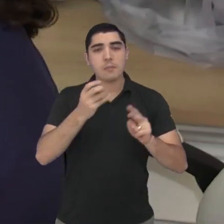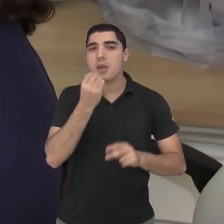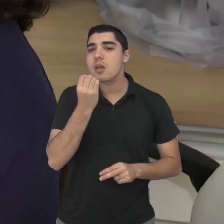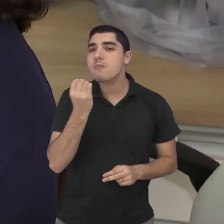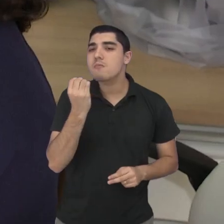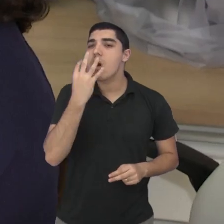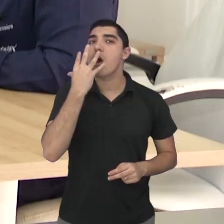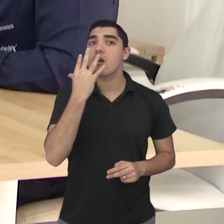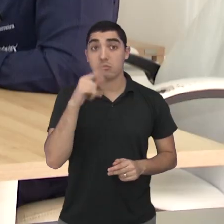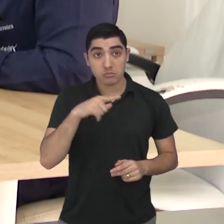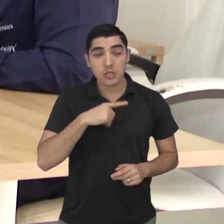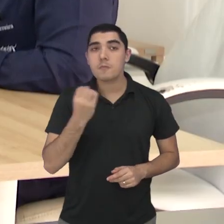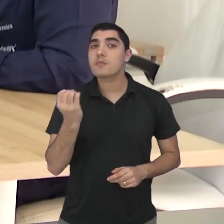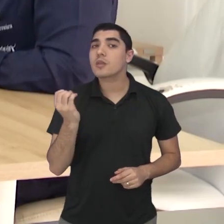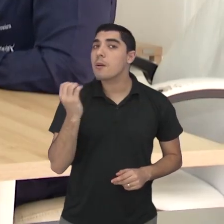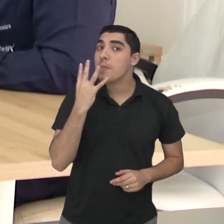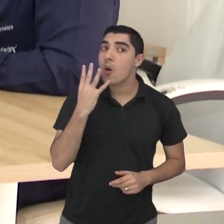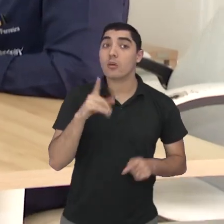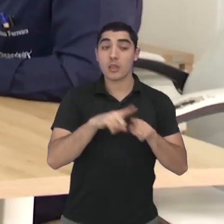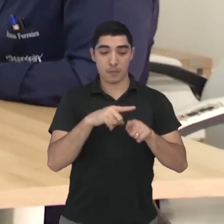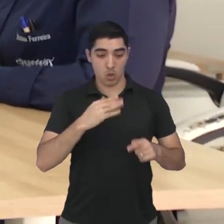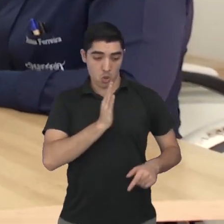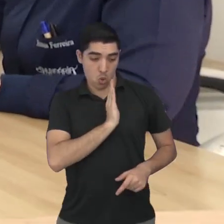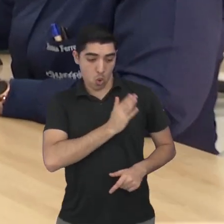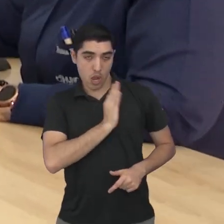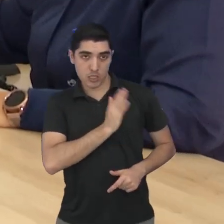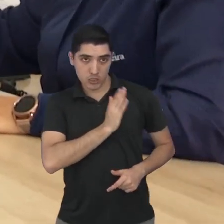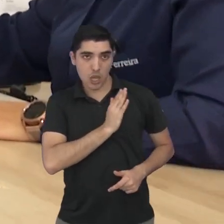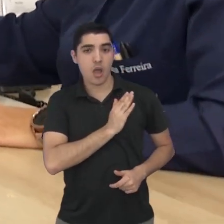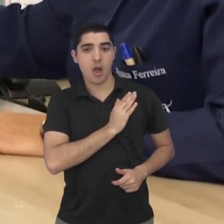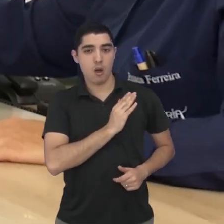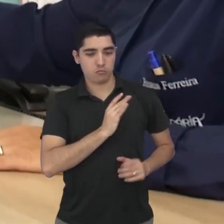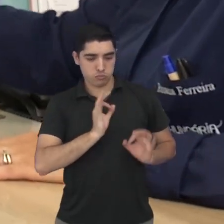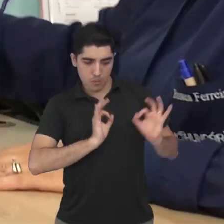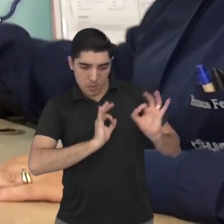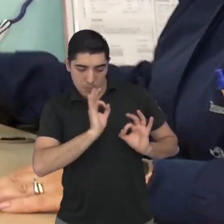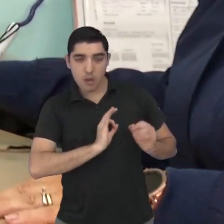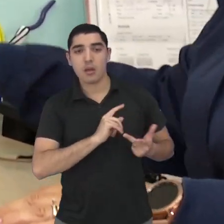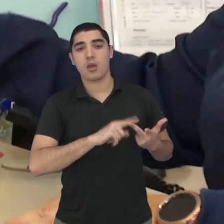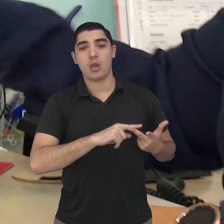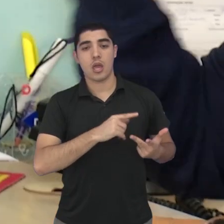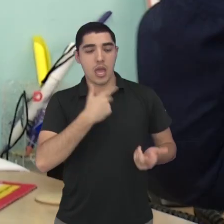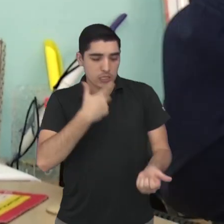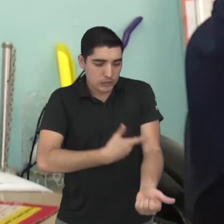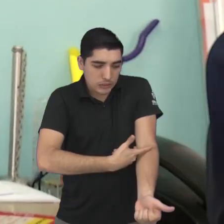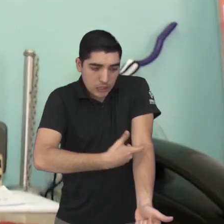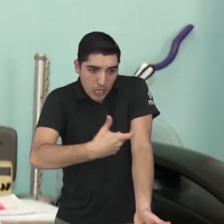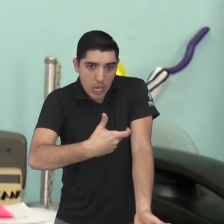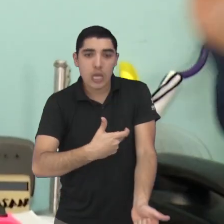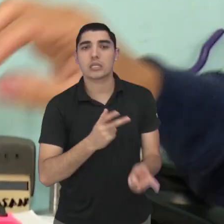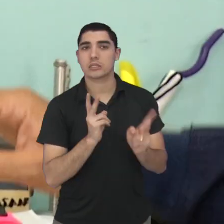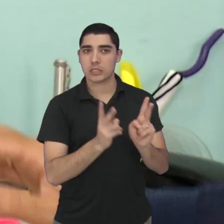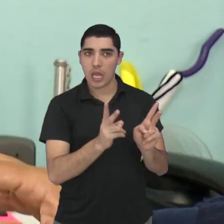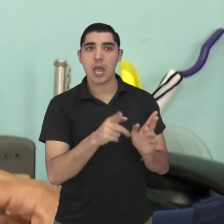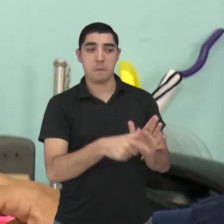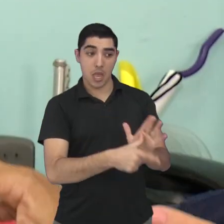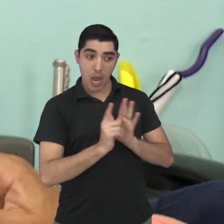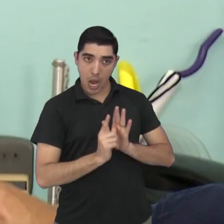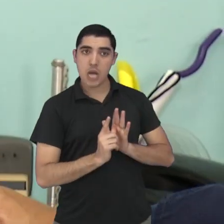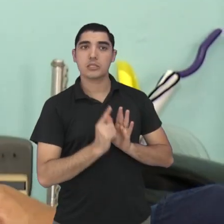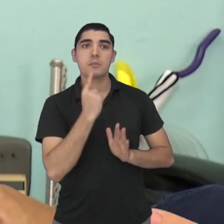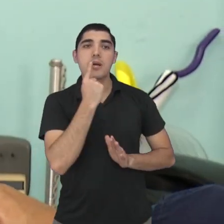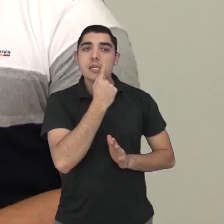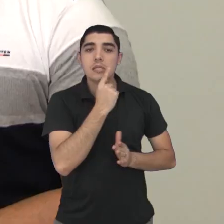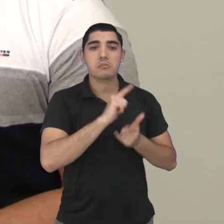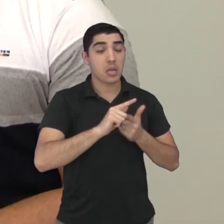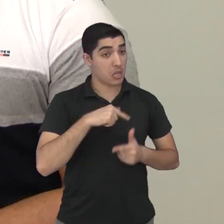raio-x dos dentes, ele faz exame de coração e de sangue antes do procedimento da limpeza. Então é uma coisa que realmente